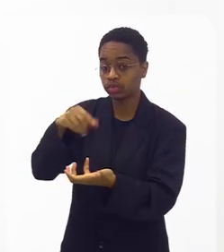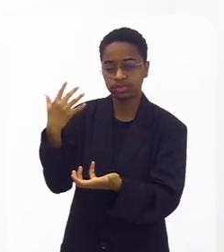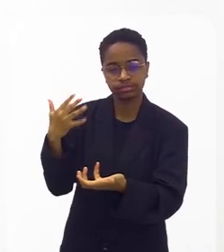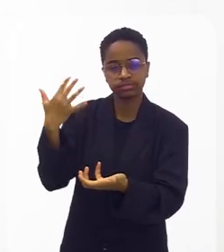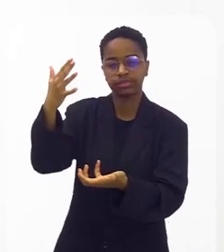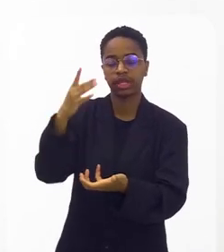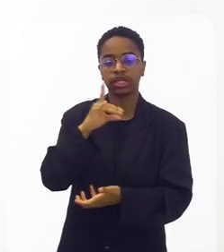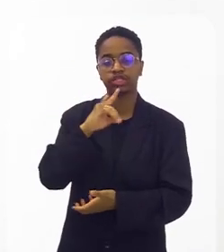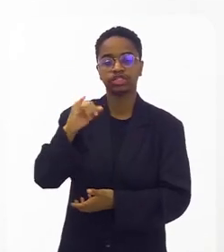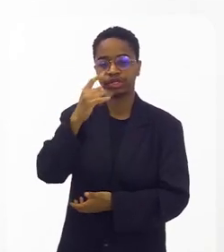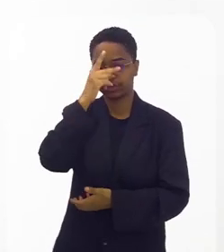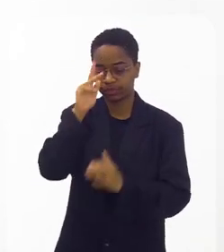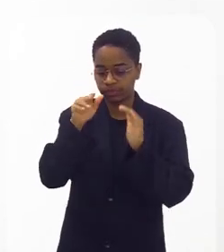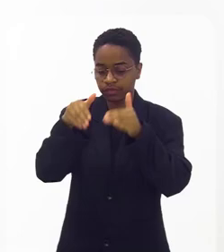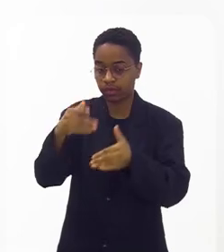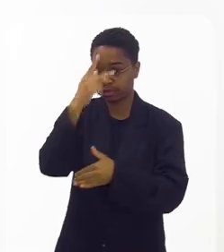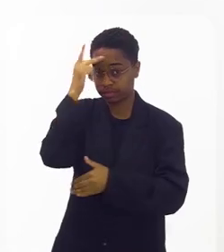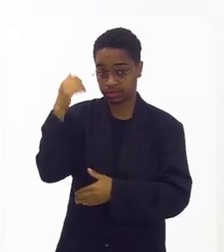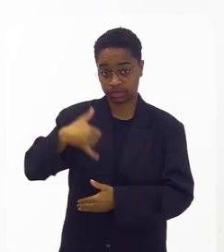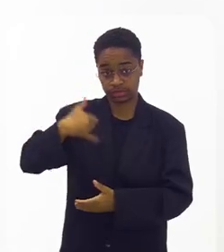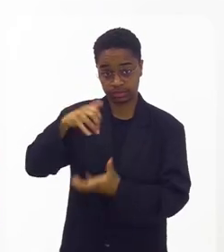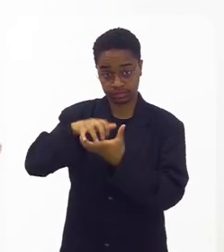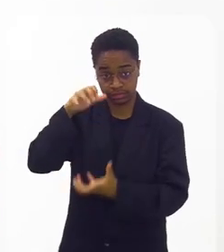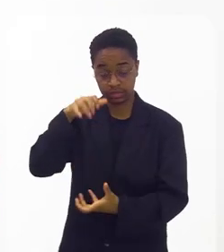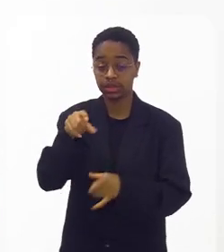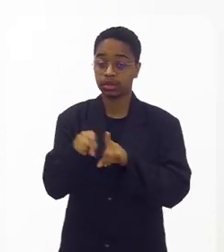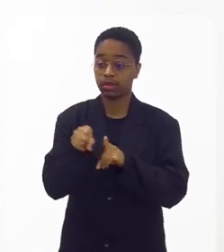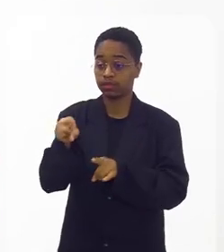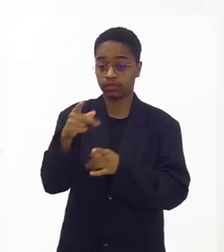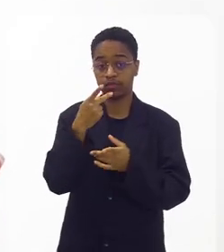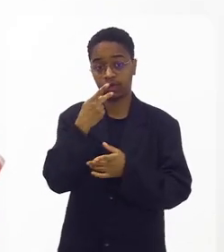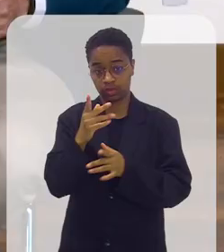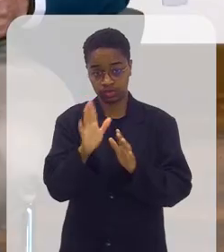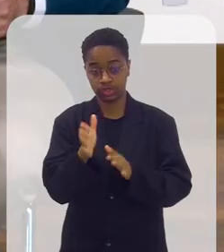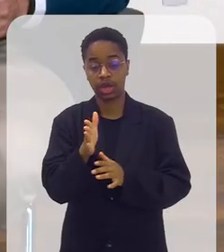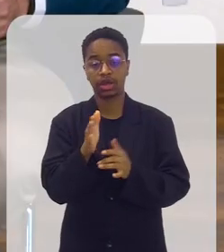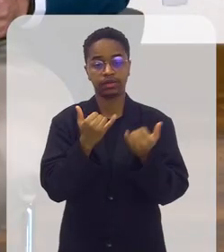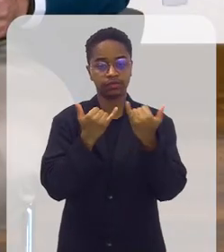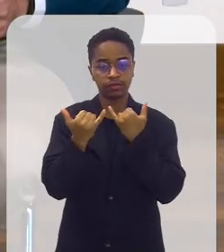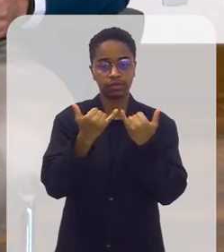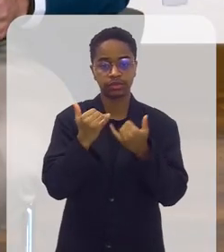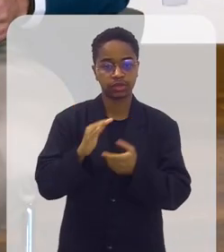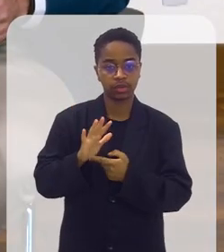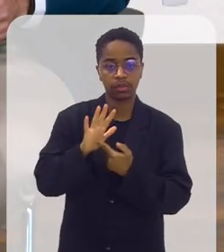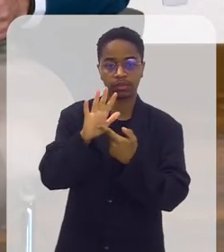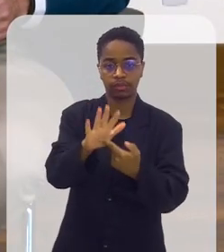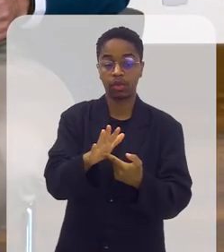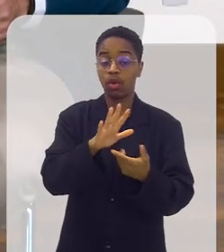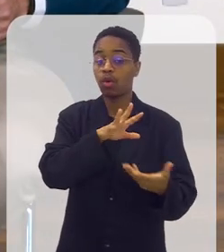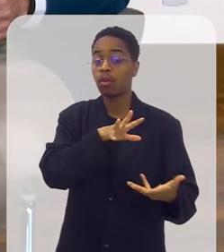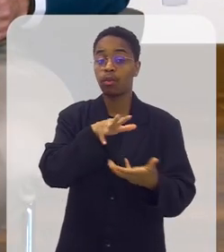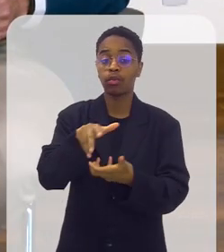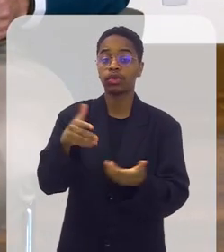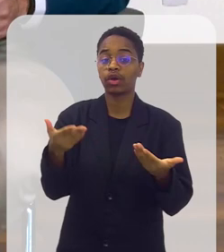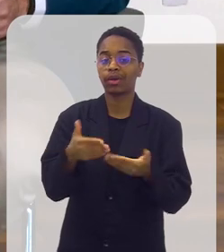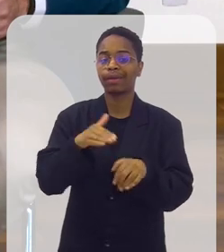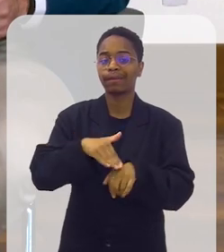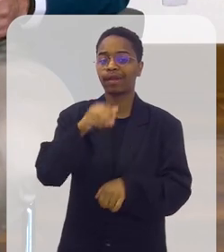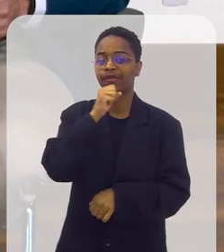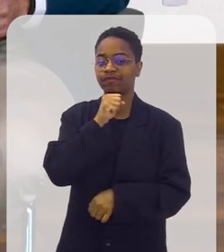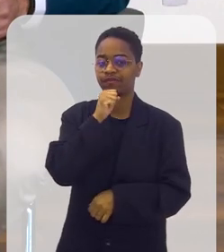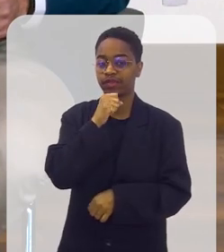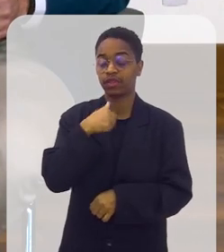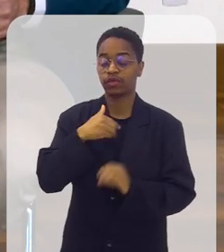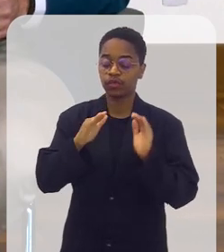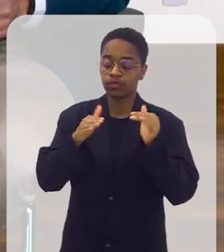internacionalmente o Dia da Pessoa Idosa. E como você bem trouxe aí os dados, né? O mundo está envelhecendo. Aí eu faço